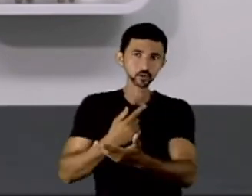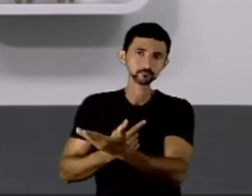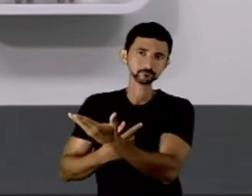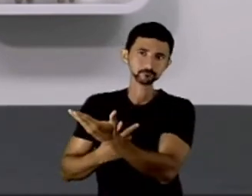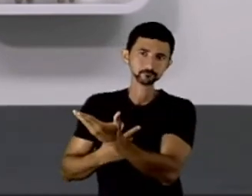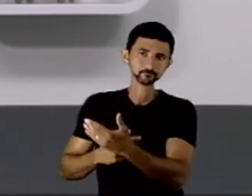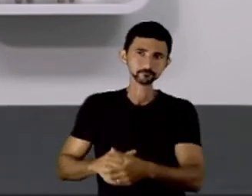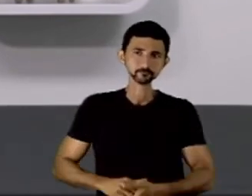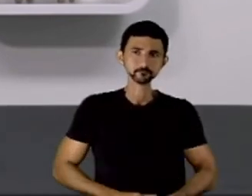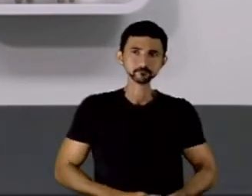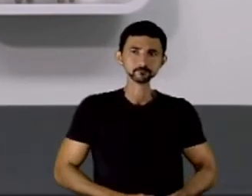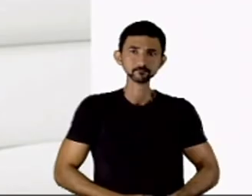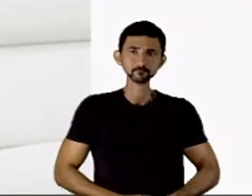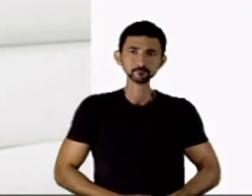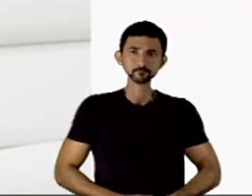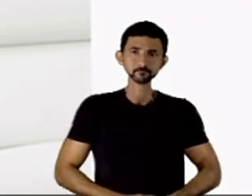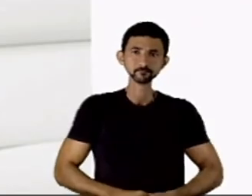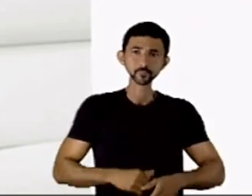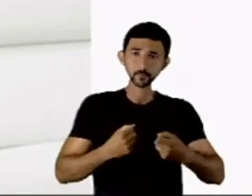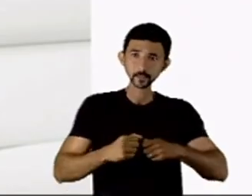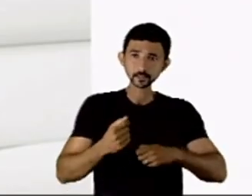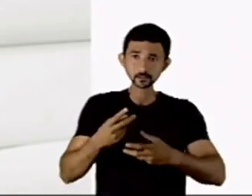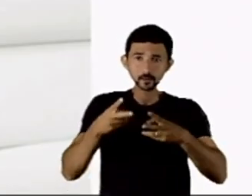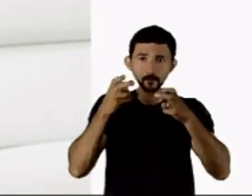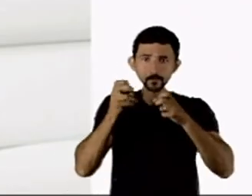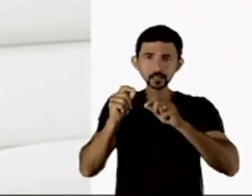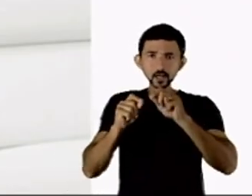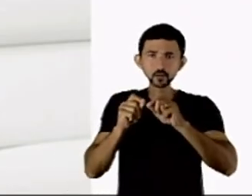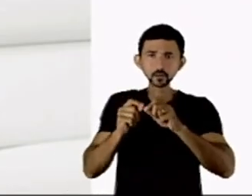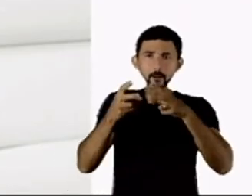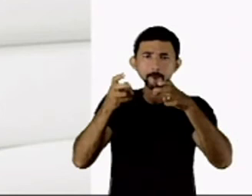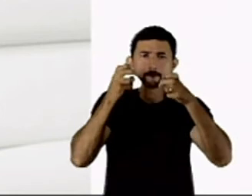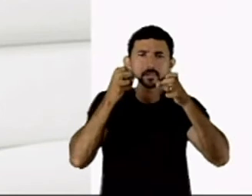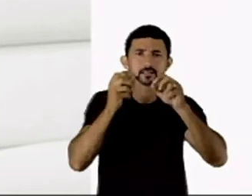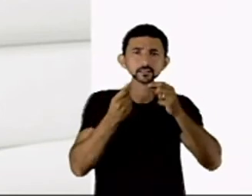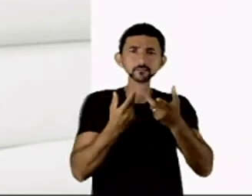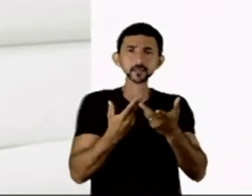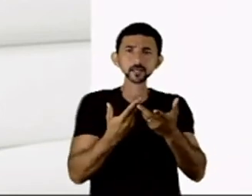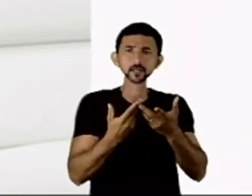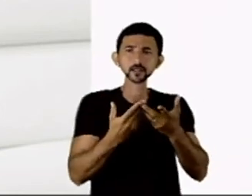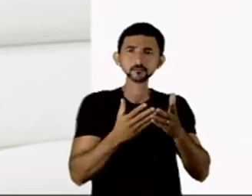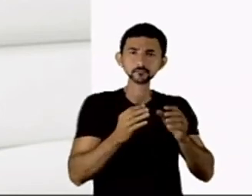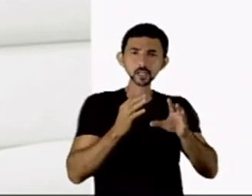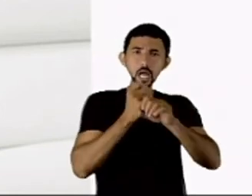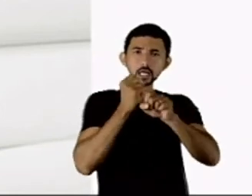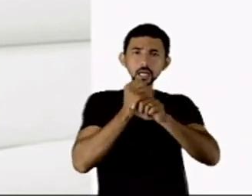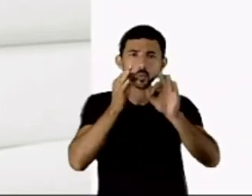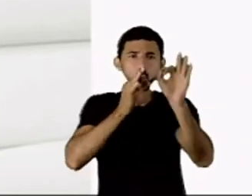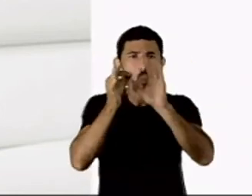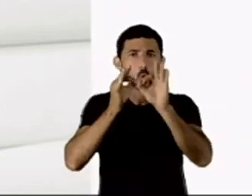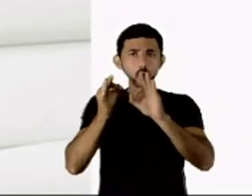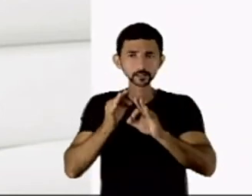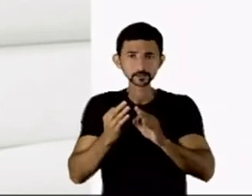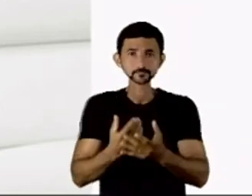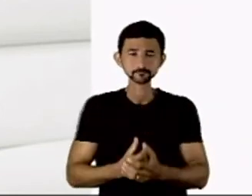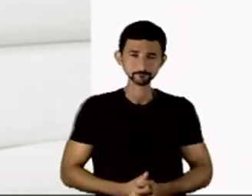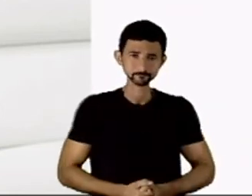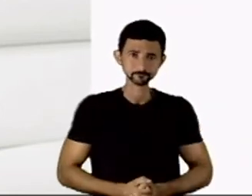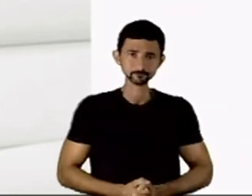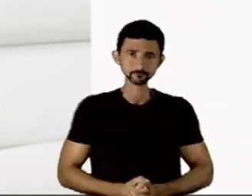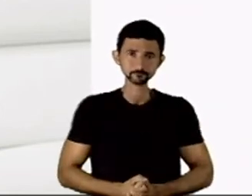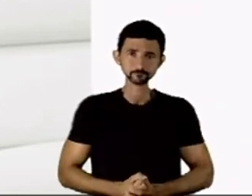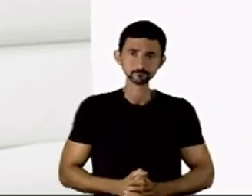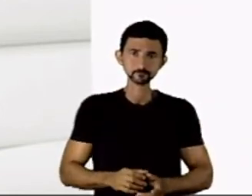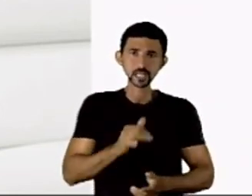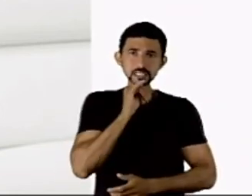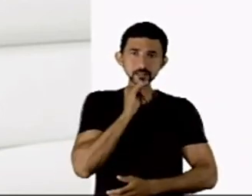vocês. Porque eu quero que você tenha a percepção dessa construção da potenciação. Tá